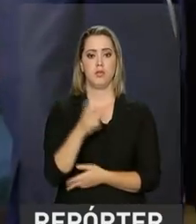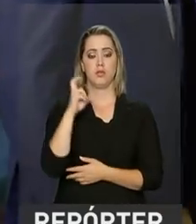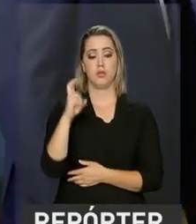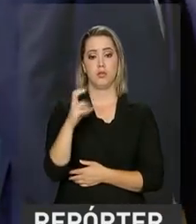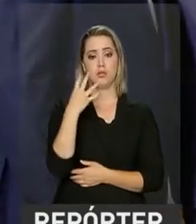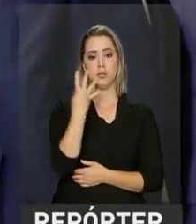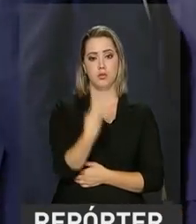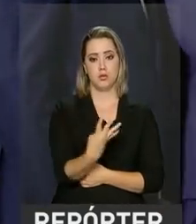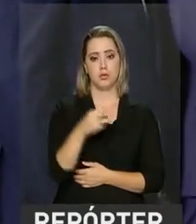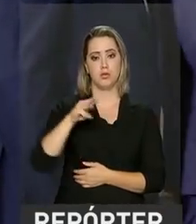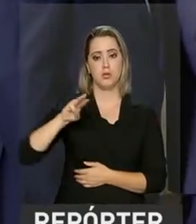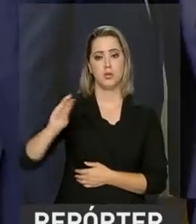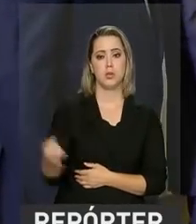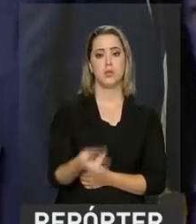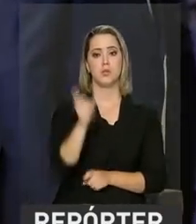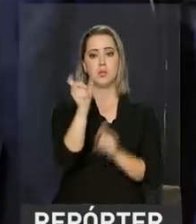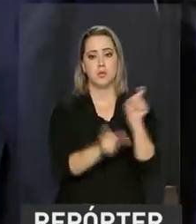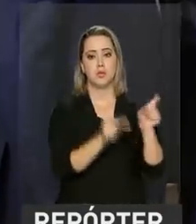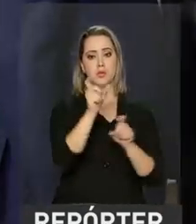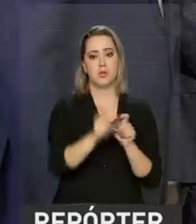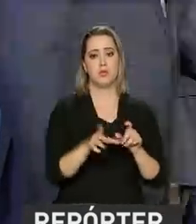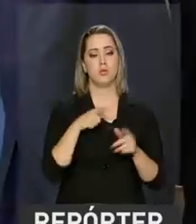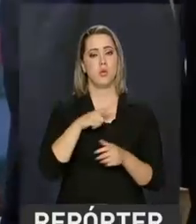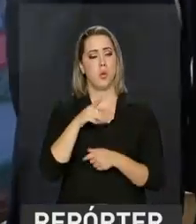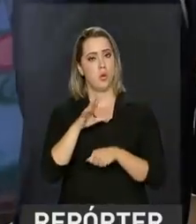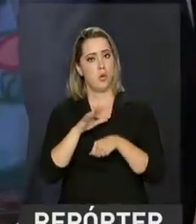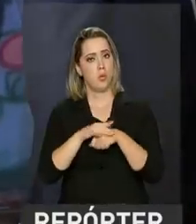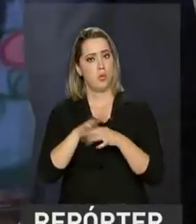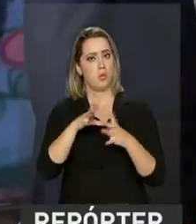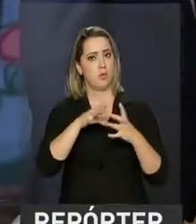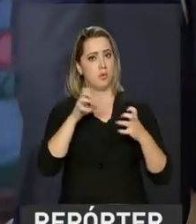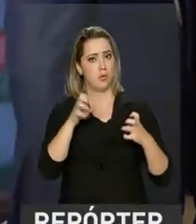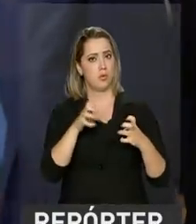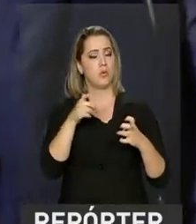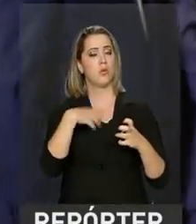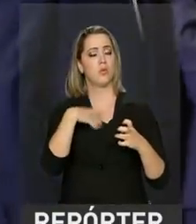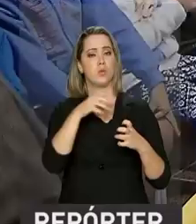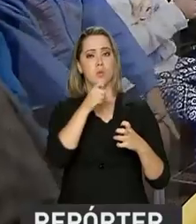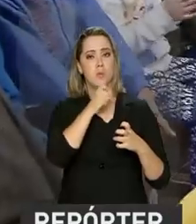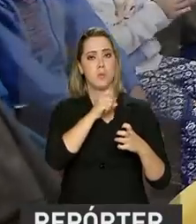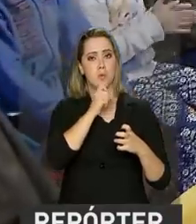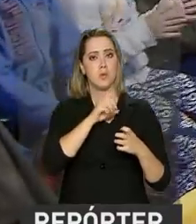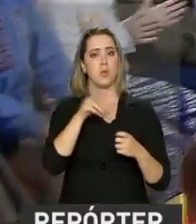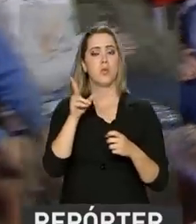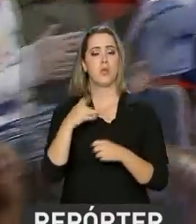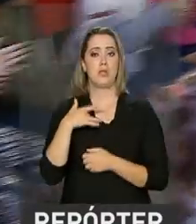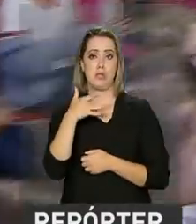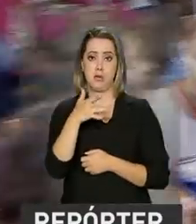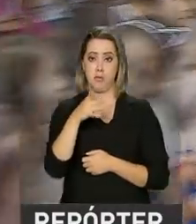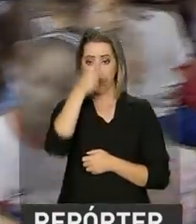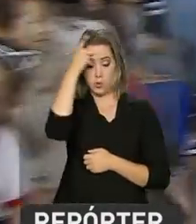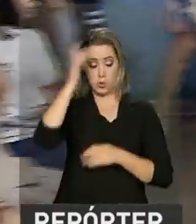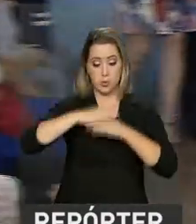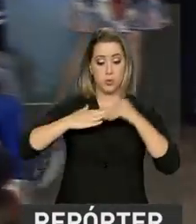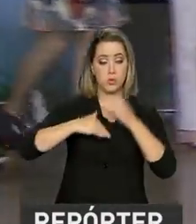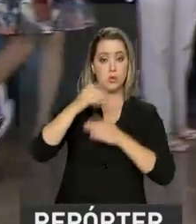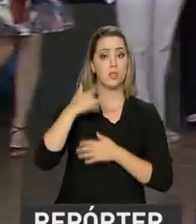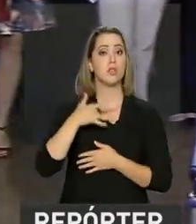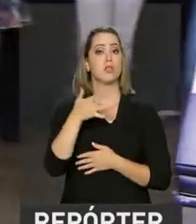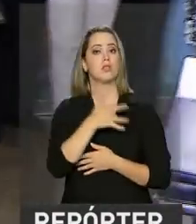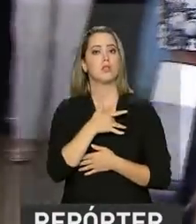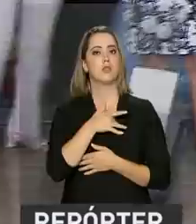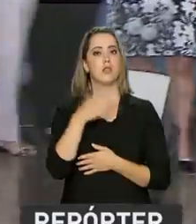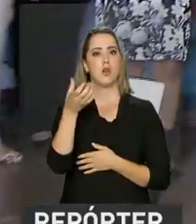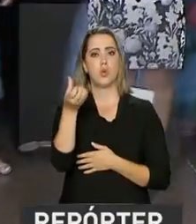54 milhões de pessoas, entre idosos, professores, trabalhadores da saúde, crianças de 6 meses